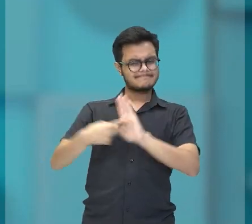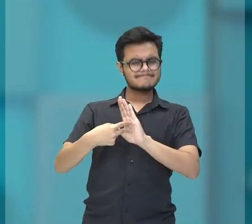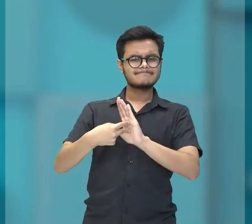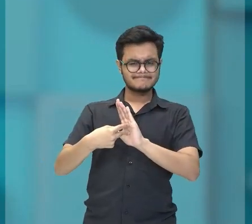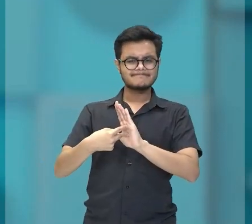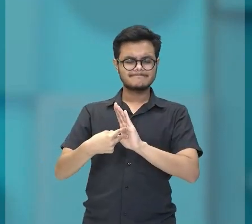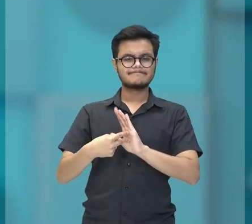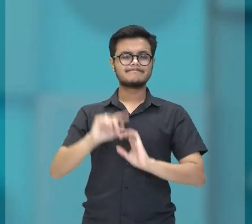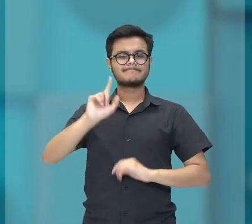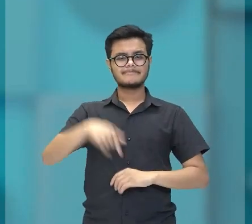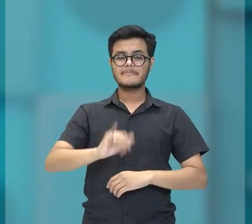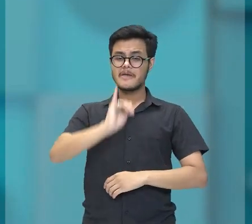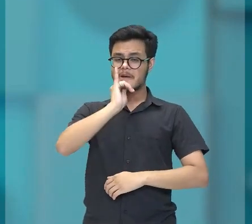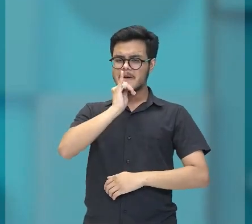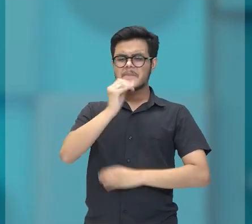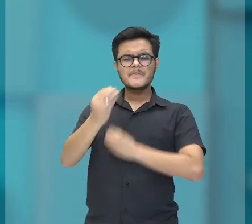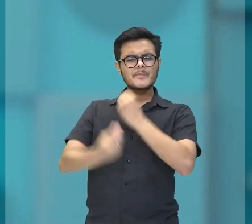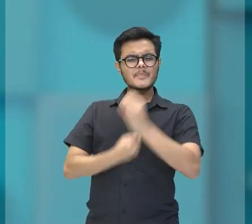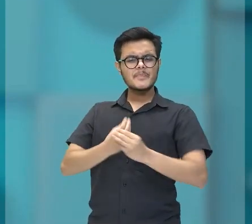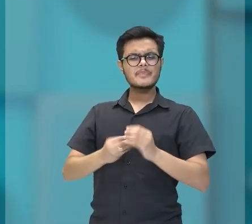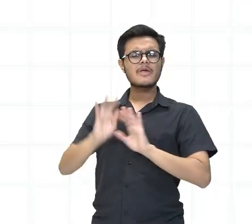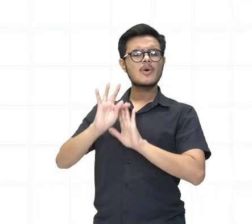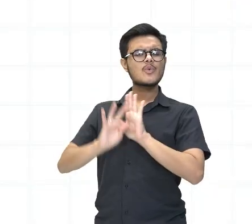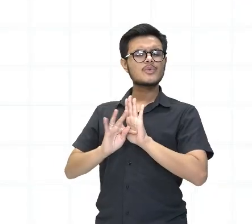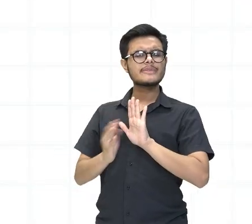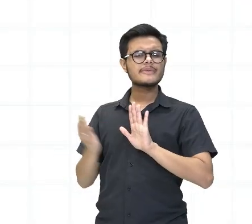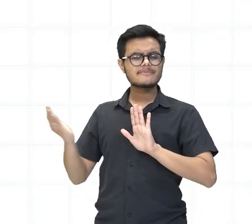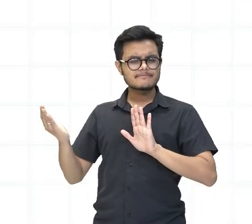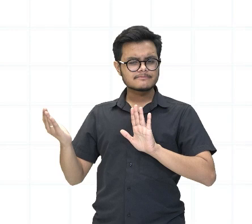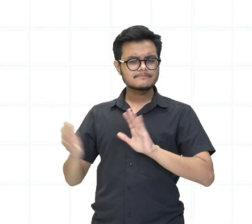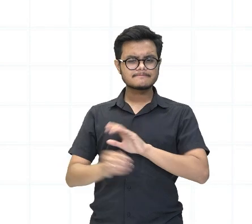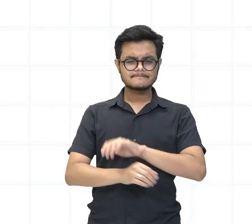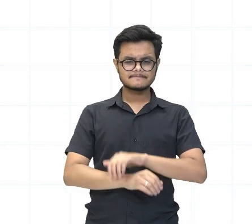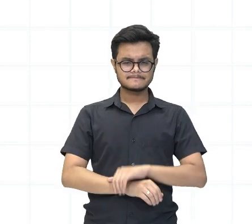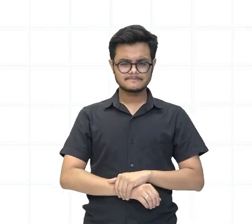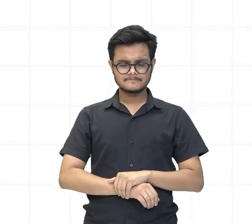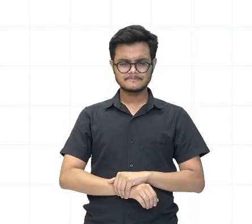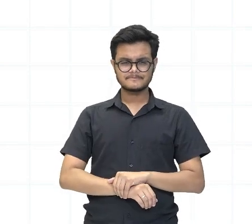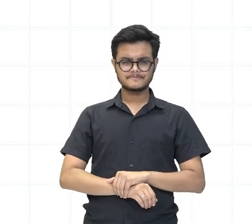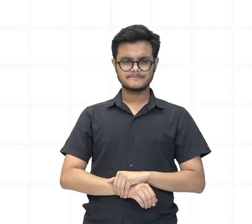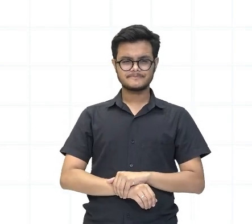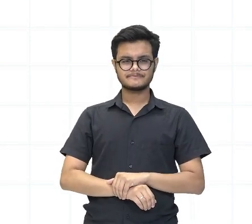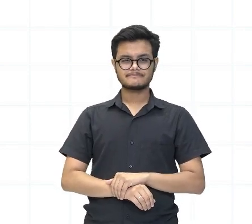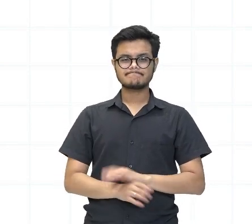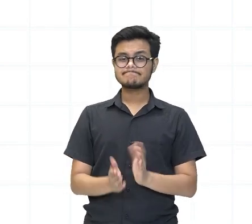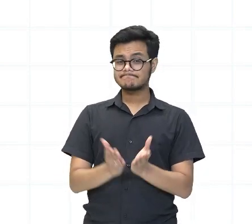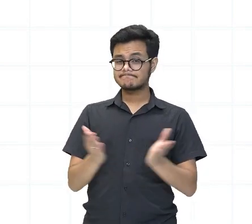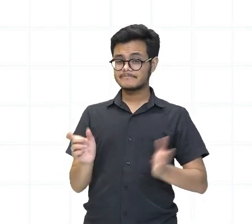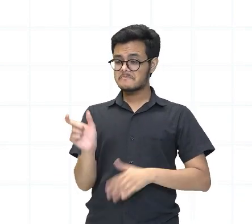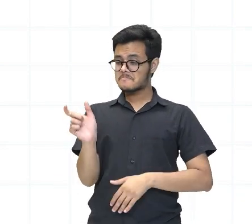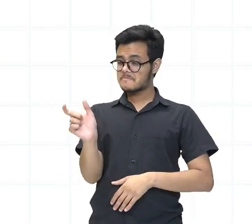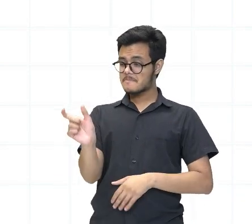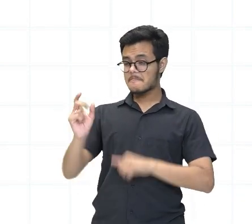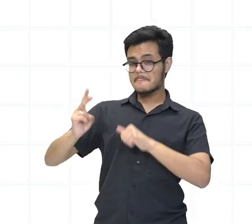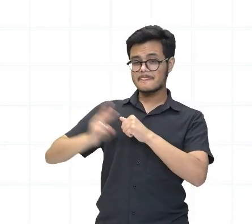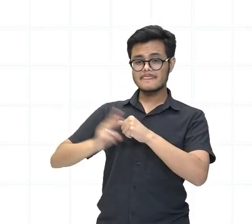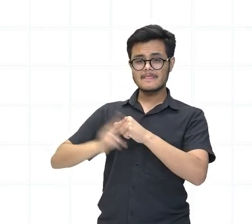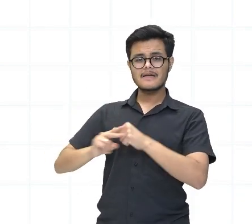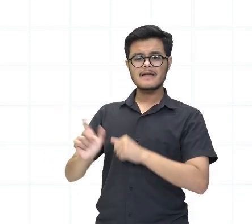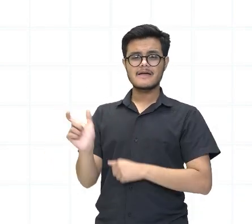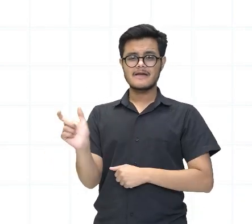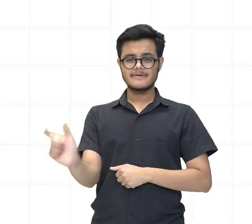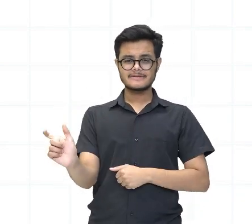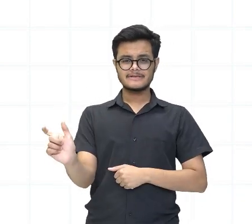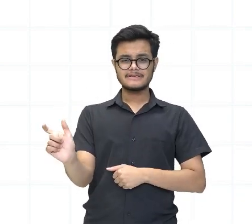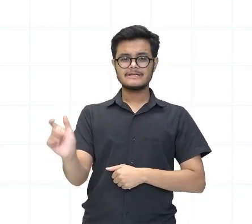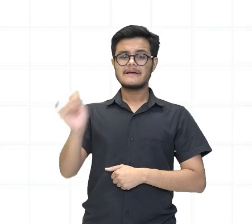nossa próxima cartela me diz. Coloca no ar, por favor. Olhem só. Verbos são palavras